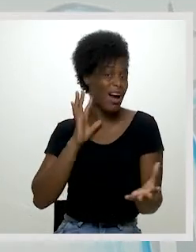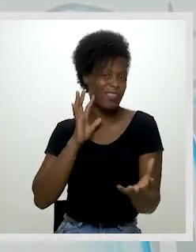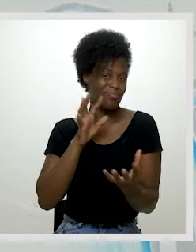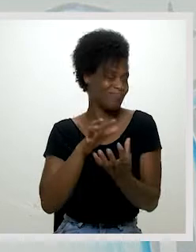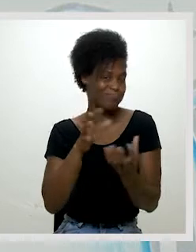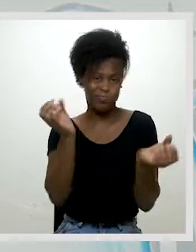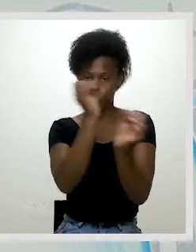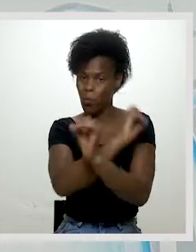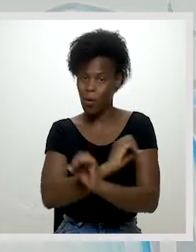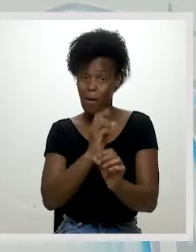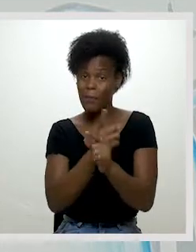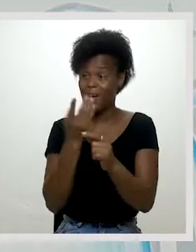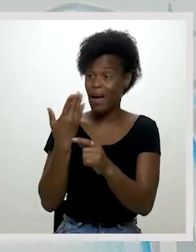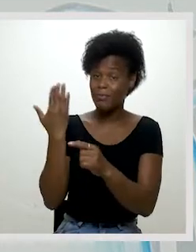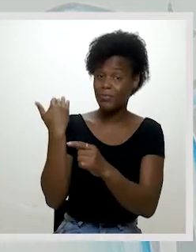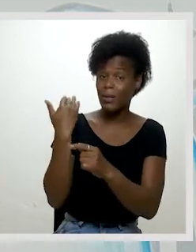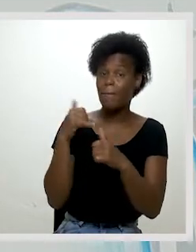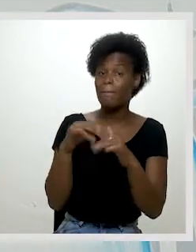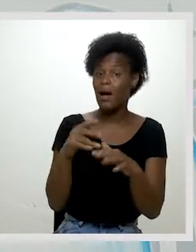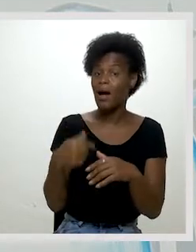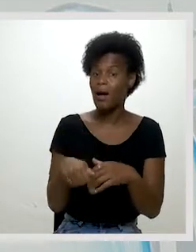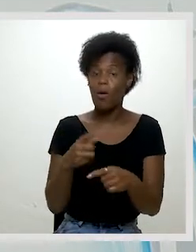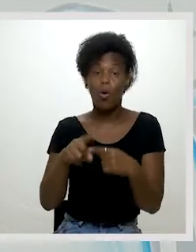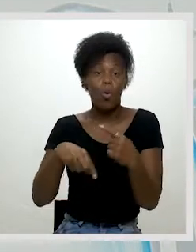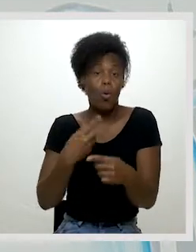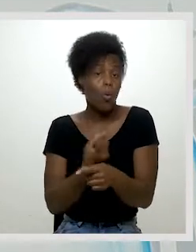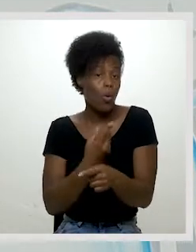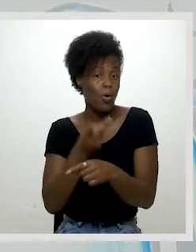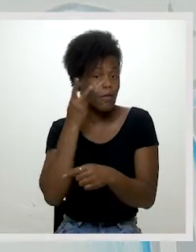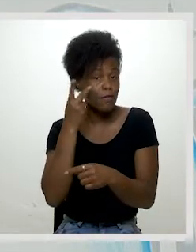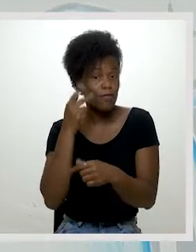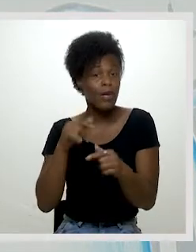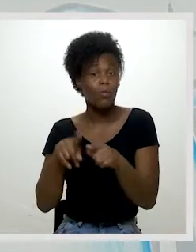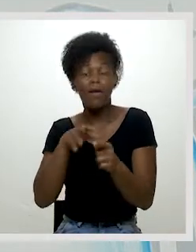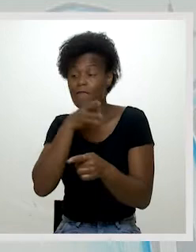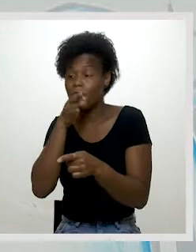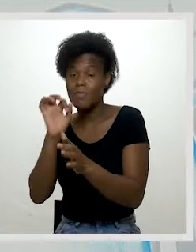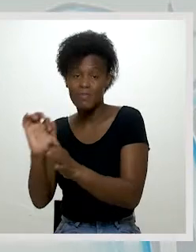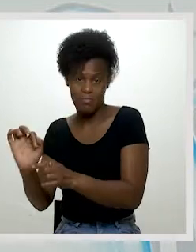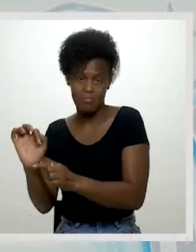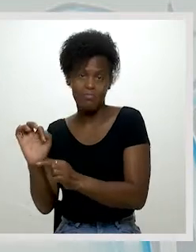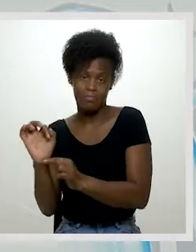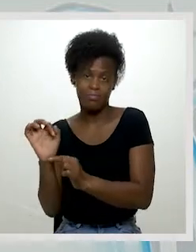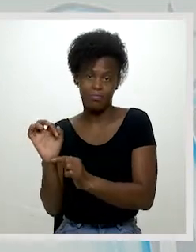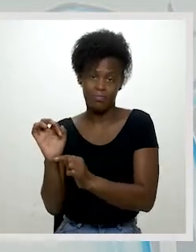existem dinossauros, mas há seres vivos, outros seres vivos que são descendentes, que vieram